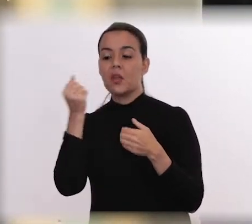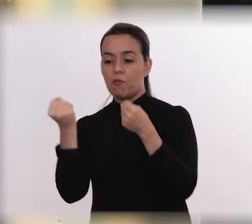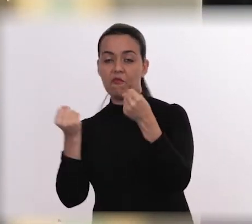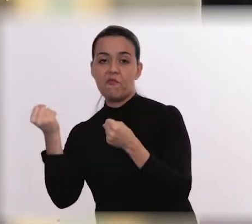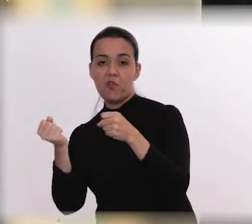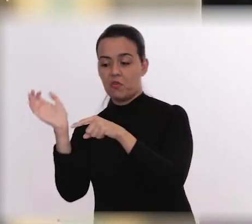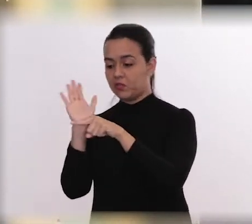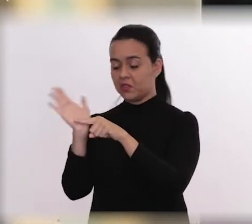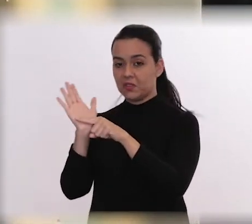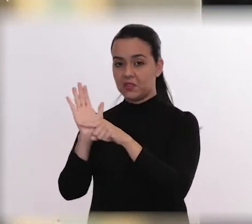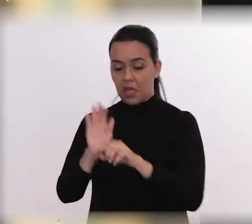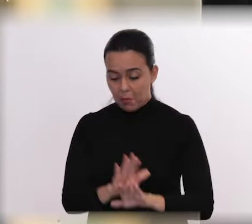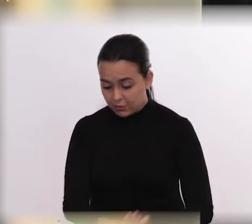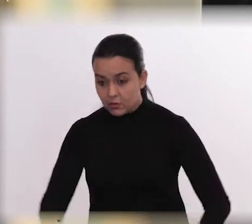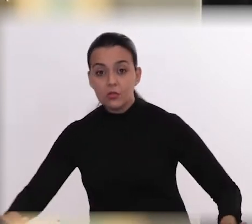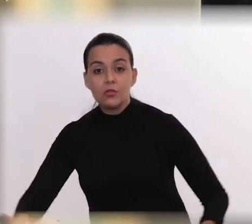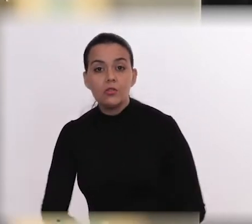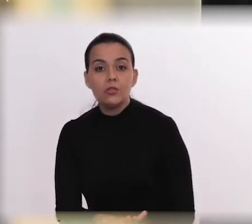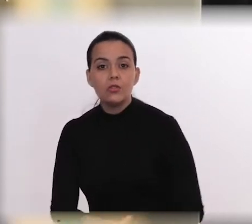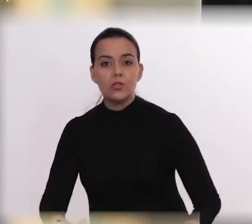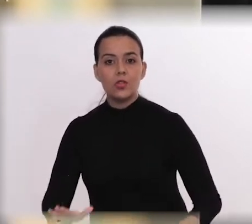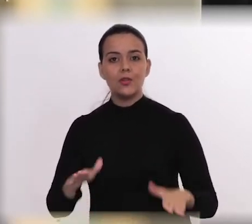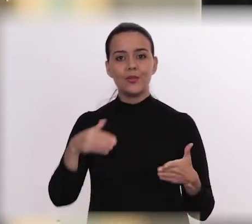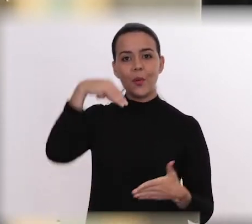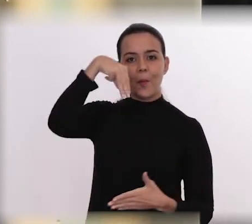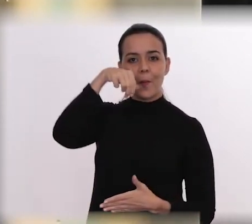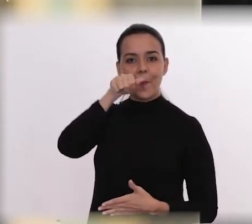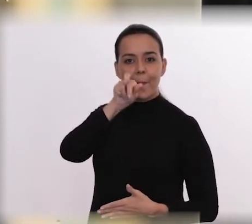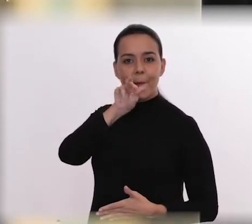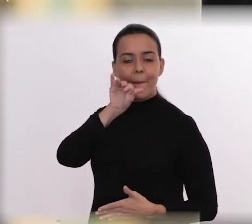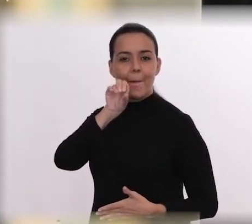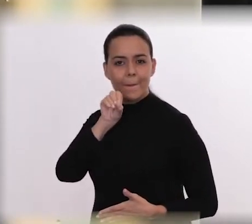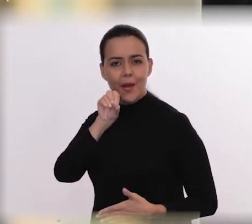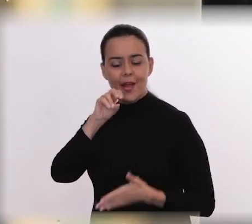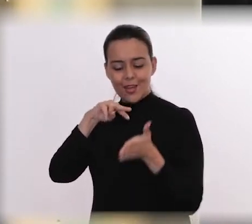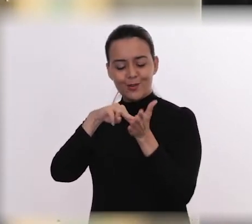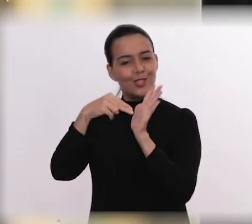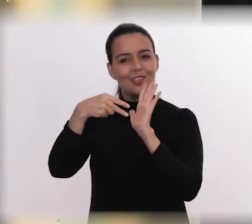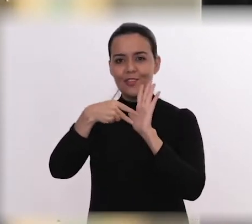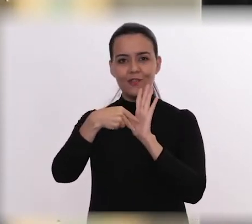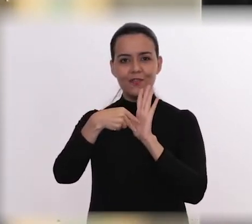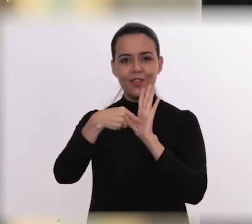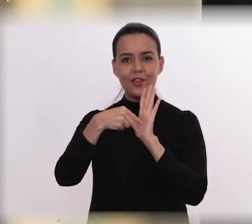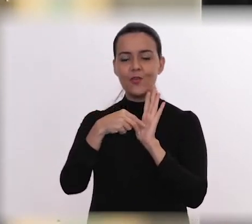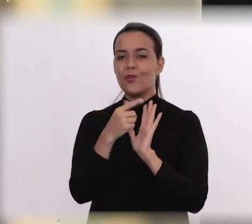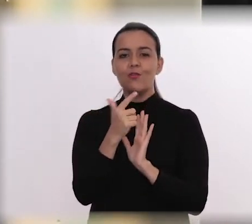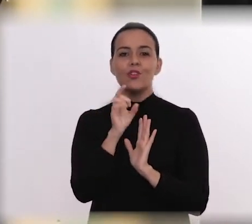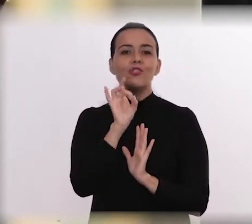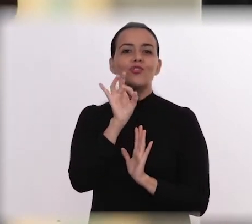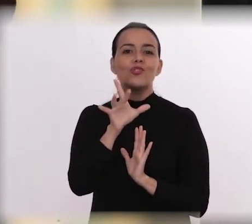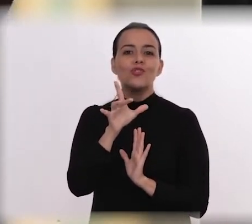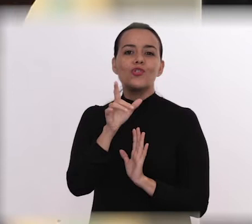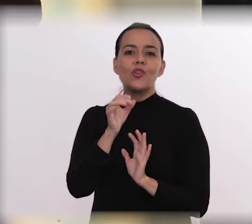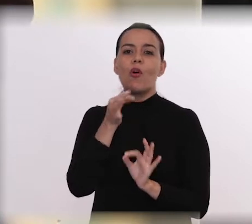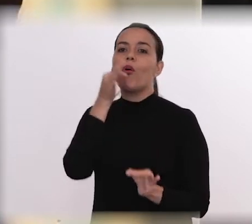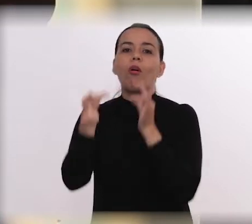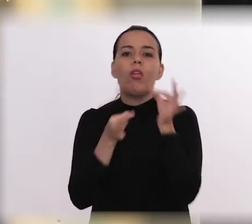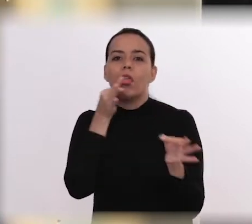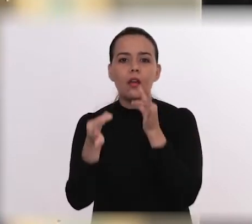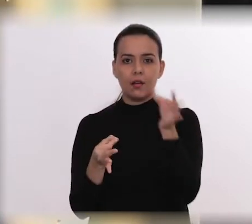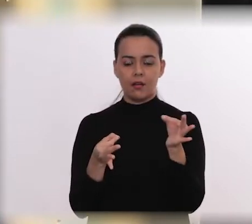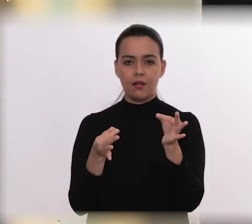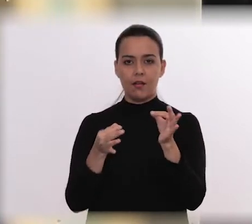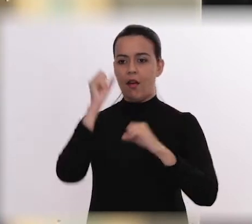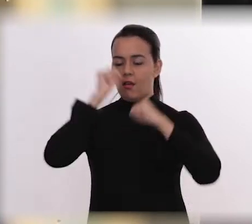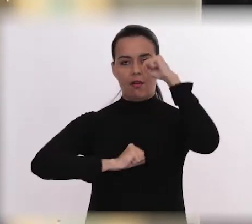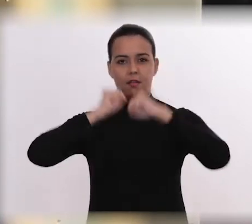cinema, asfalto, né? Quer dizer, para o Mário, ser escritor moderno não é fazer o culto acrítico da máquina, da velocidade,